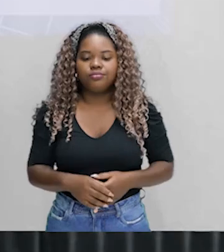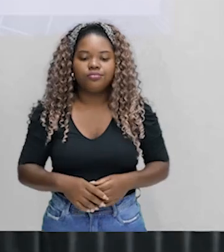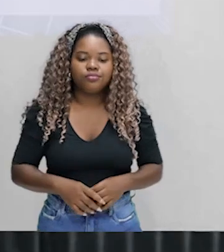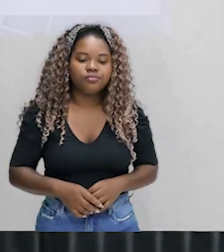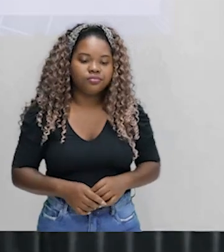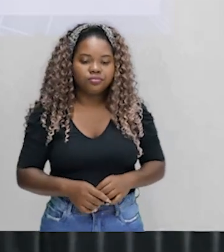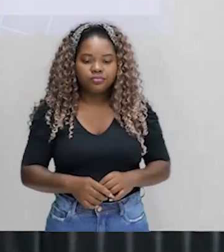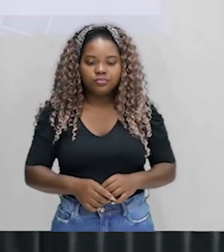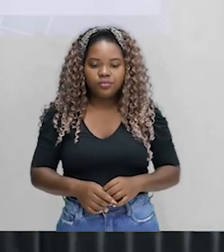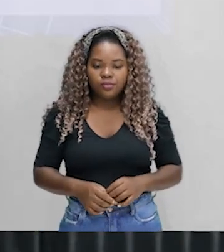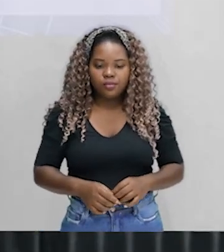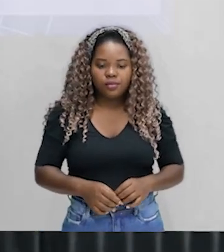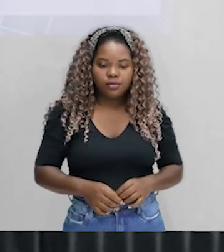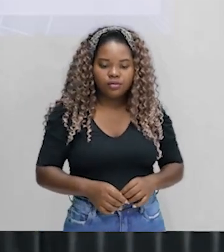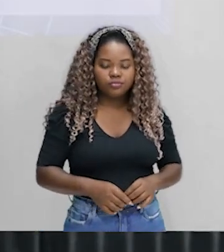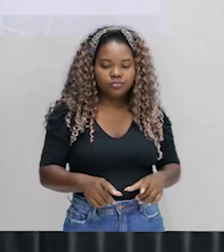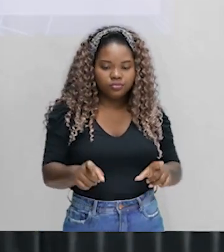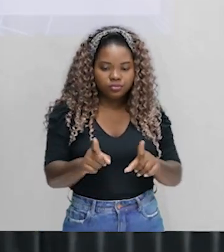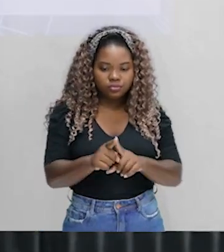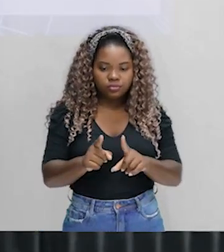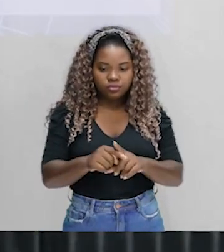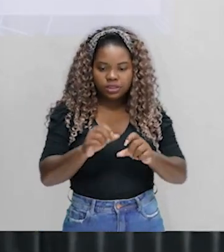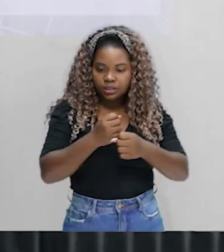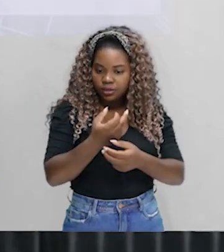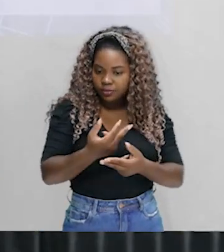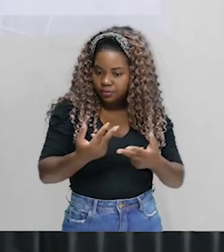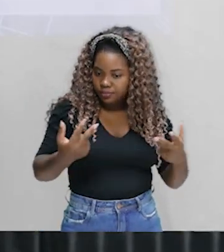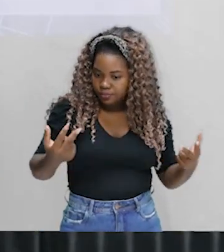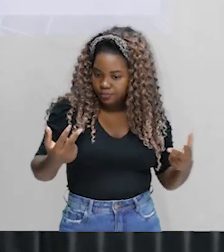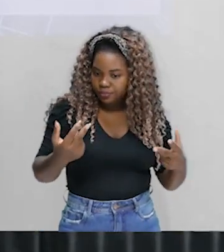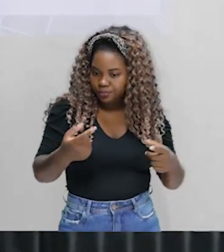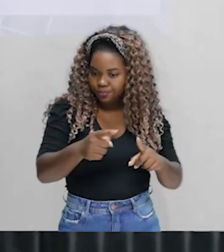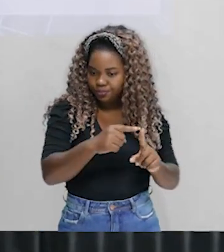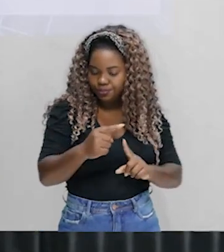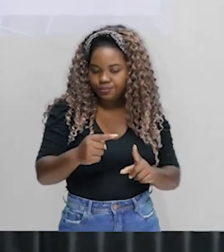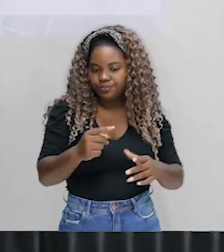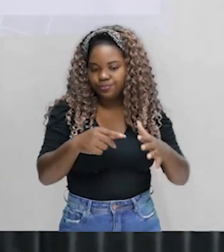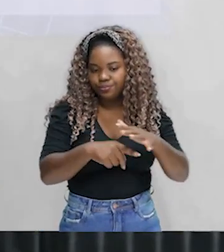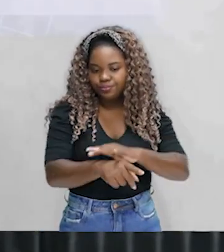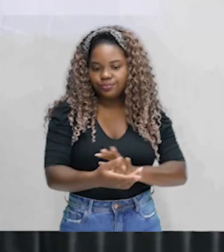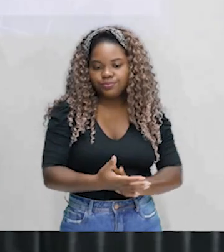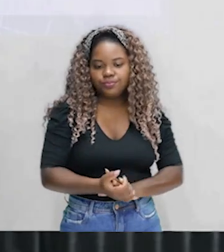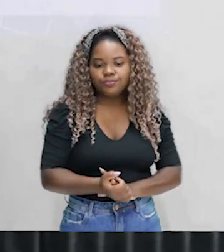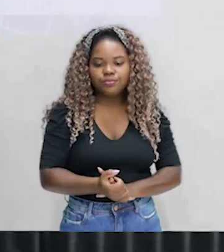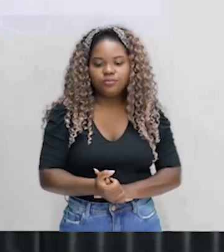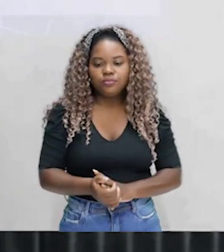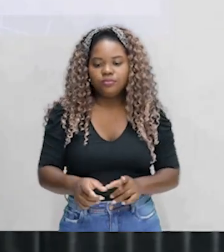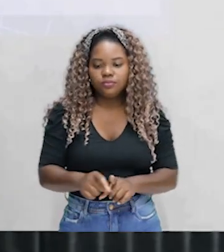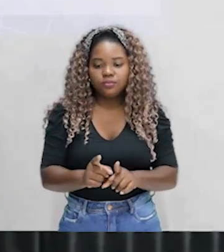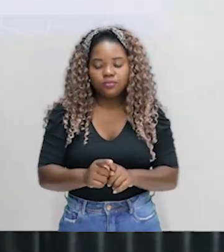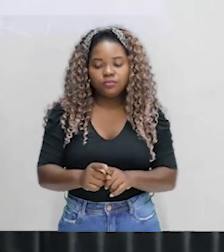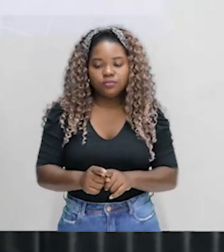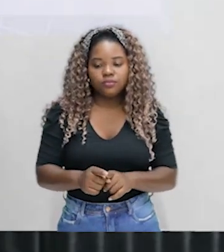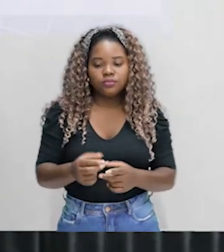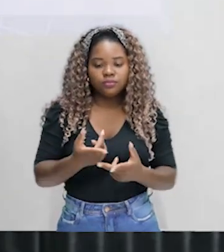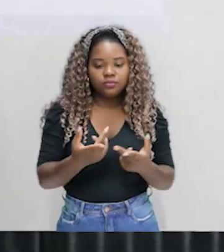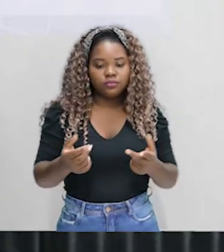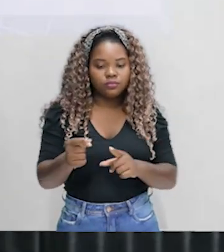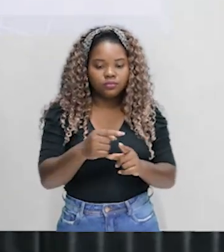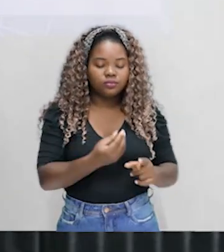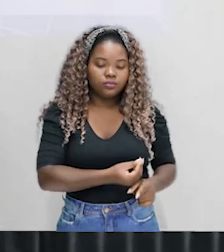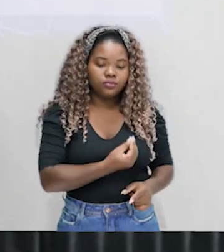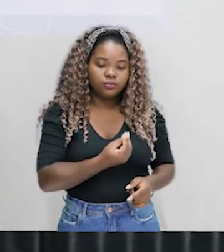superfície, nosso planeta apresenta superfícies diversificadas e suportam muitas formas de vida. Então, como nós